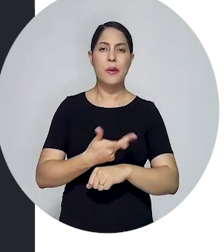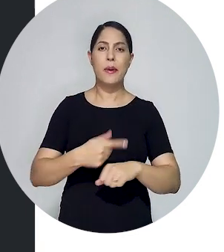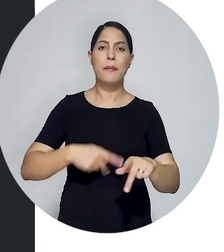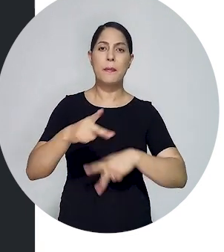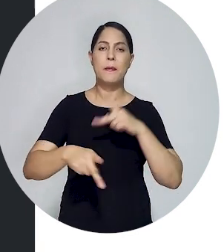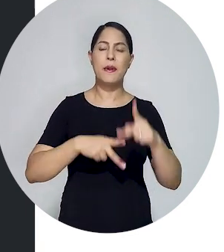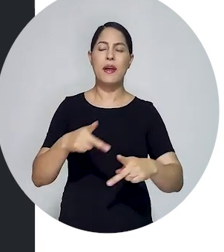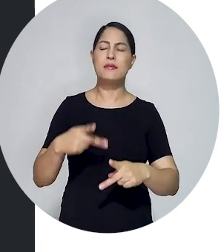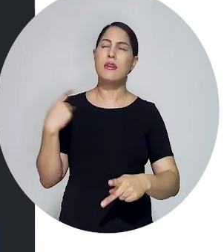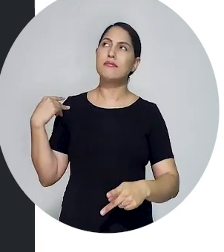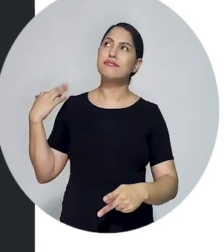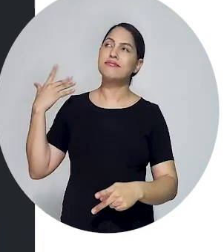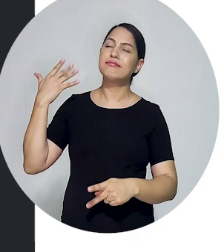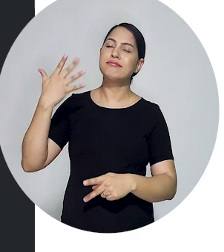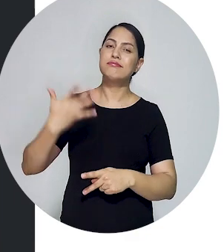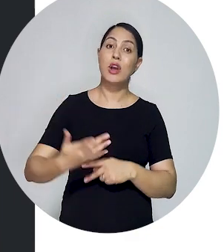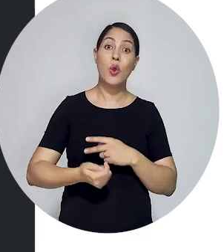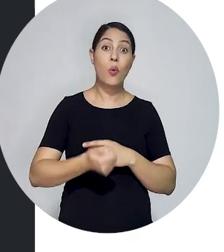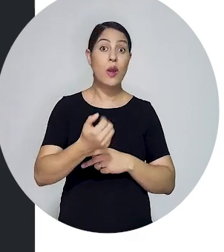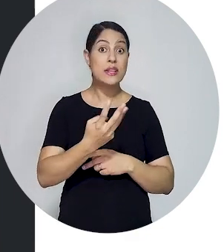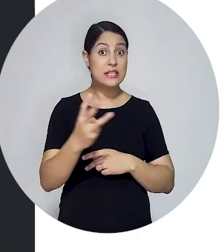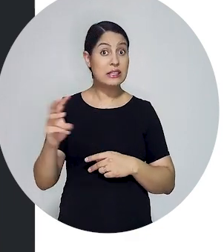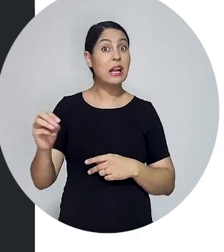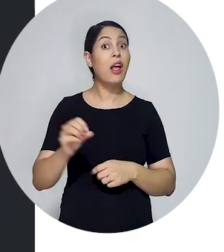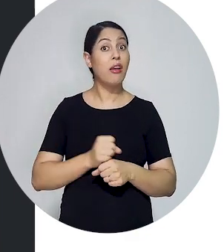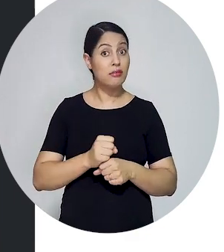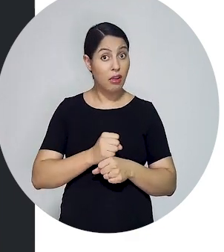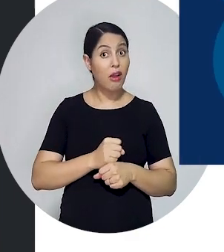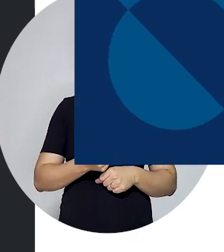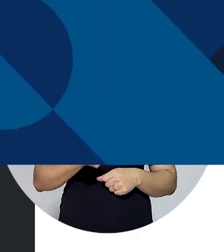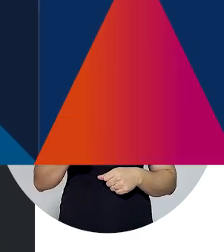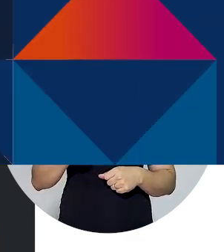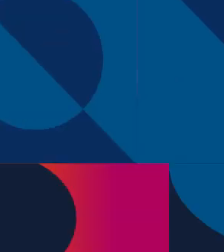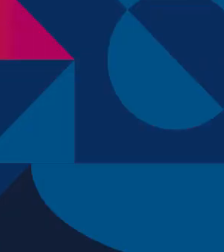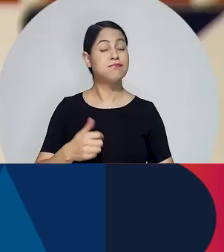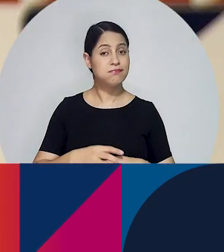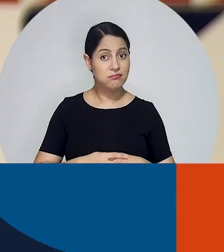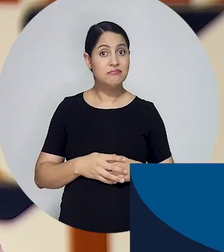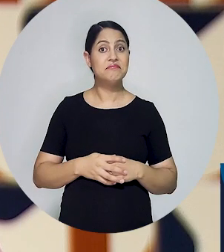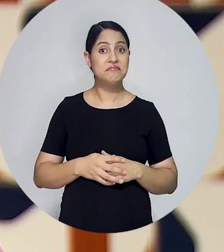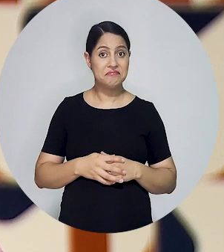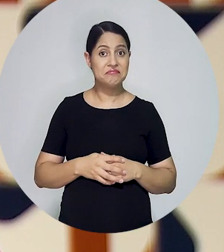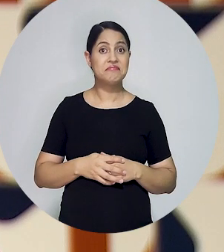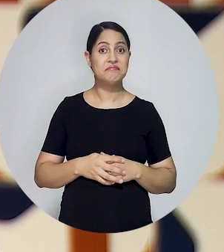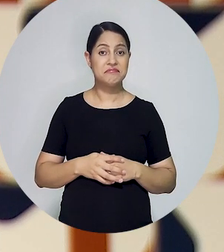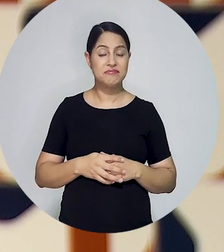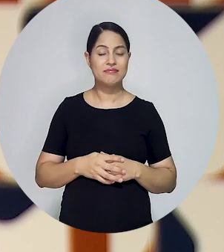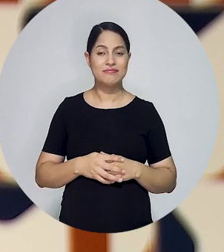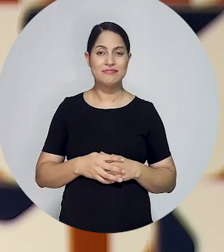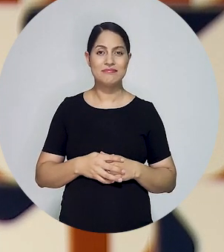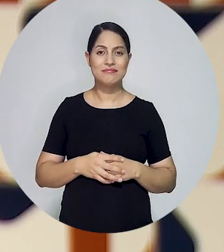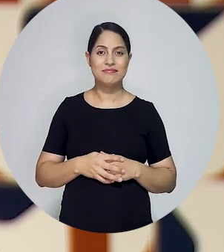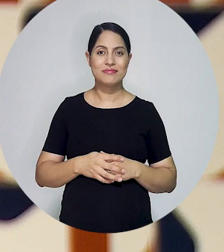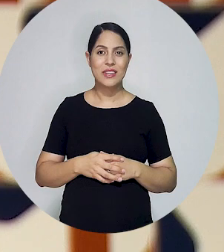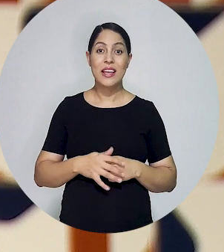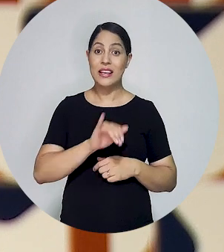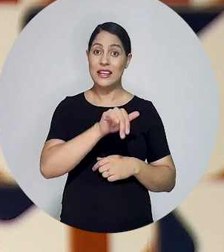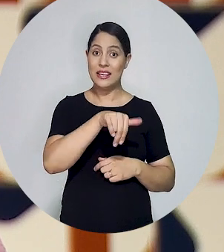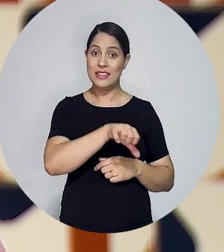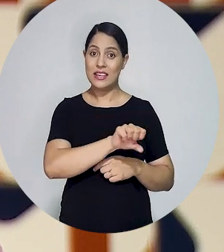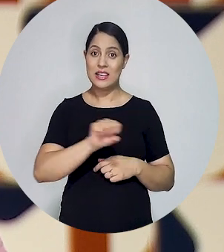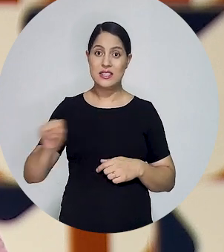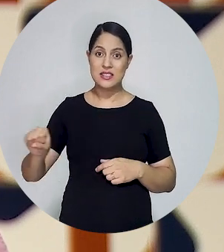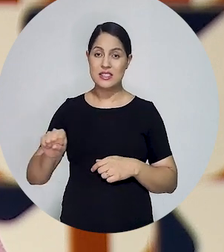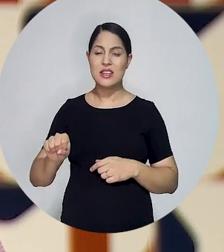nossa população, fruto de uma evolução histórica de quase 30 anos. O Conselho de Recursos da Previdência